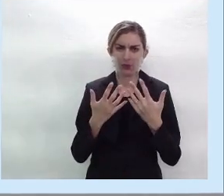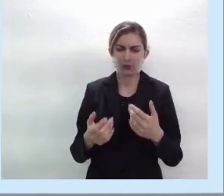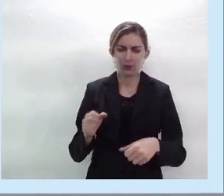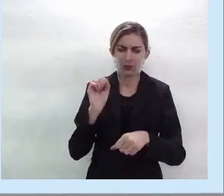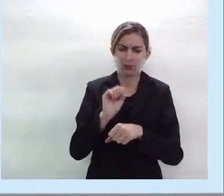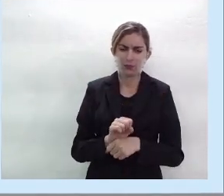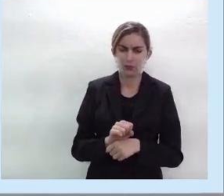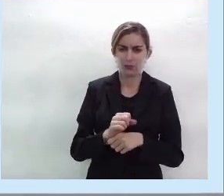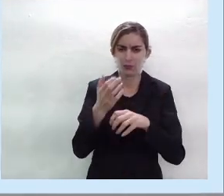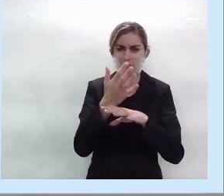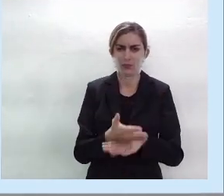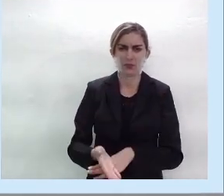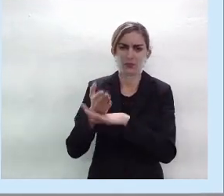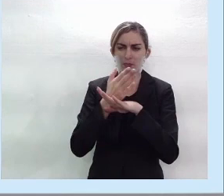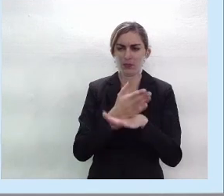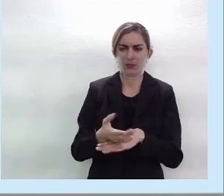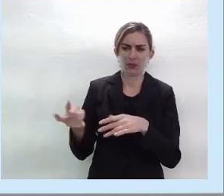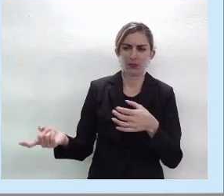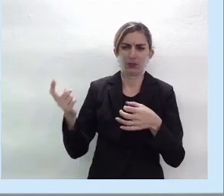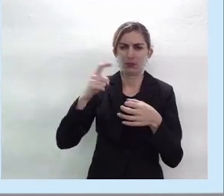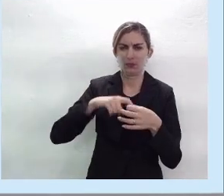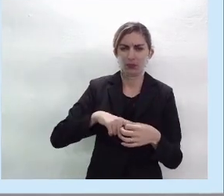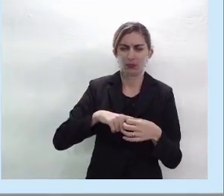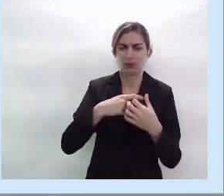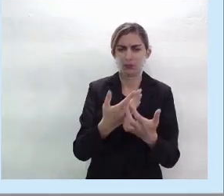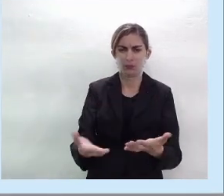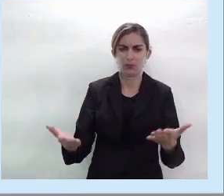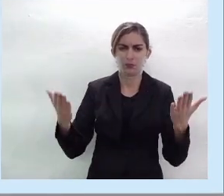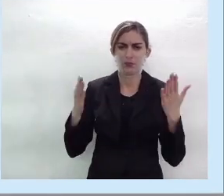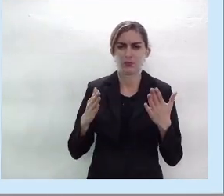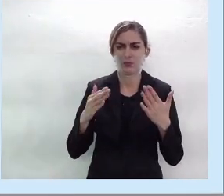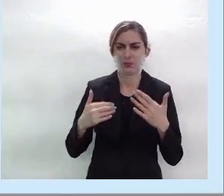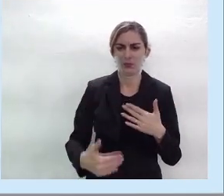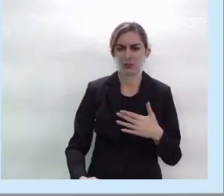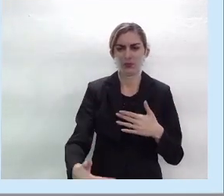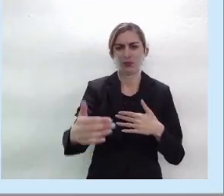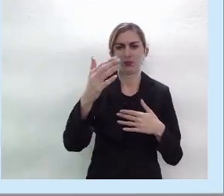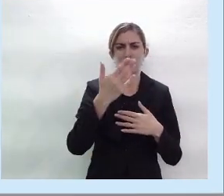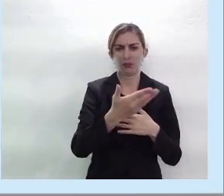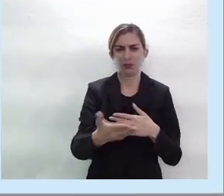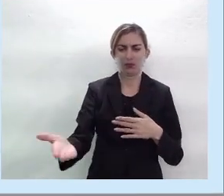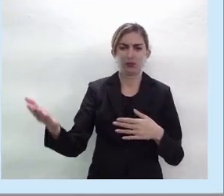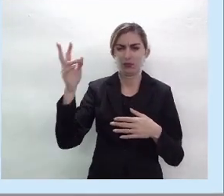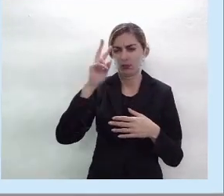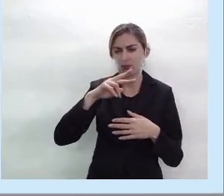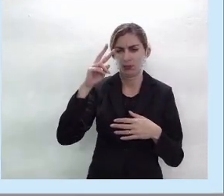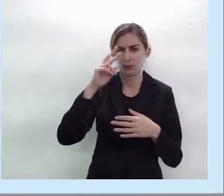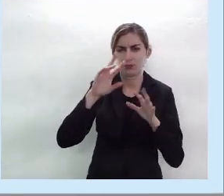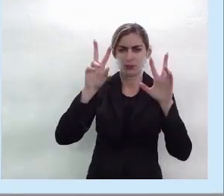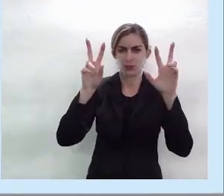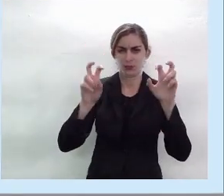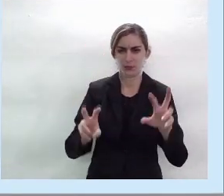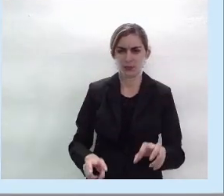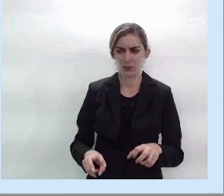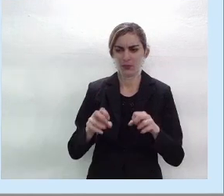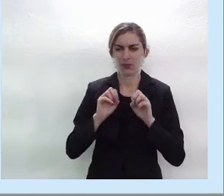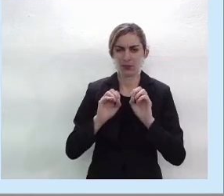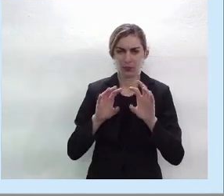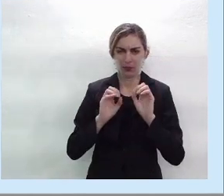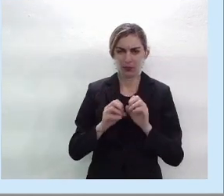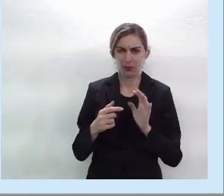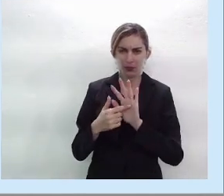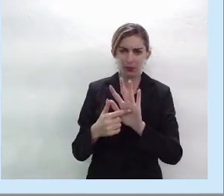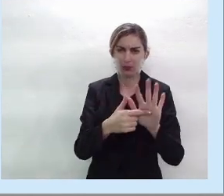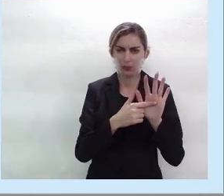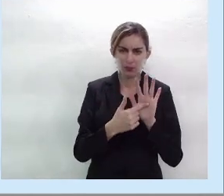vocês quiserem, pode parar o vídeo, pode voltar, pode acelerar e aí relembrar os conteúdos que